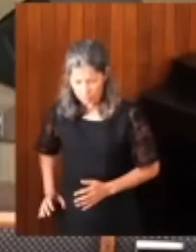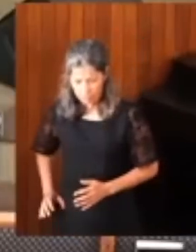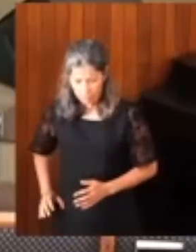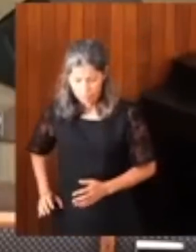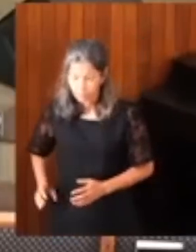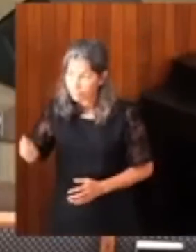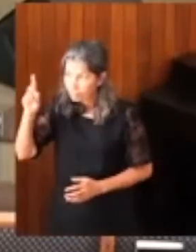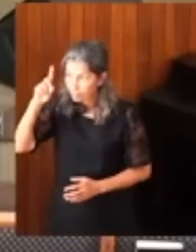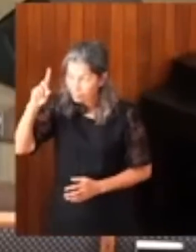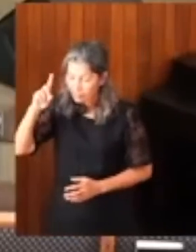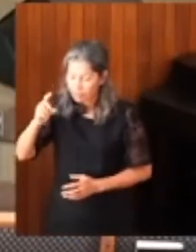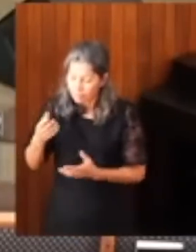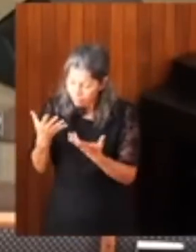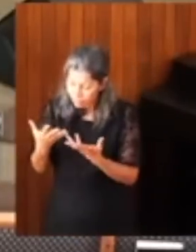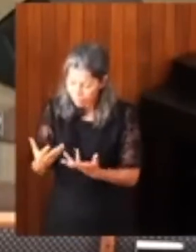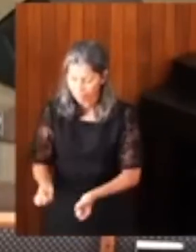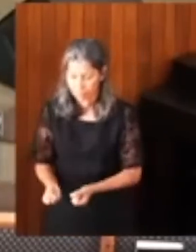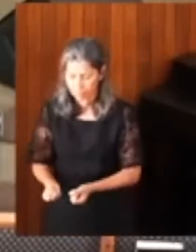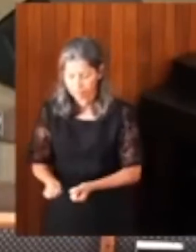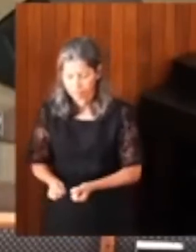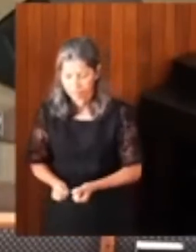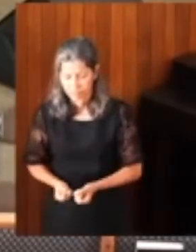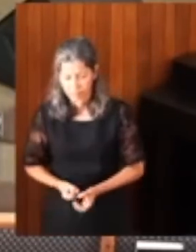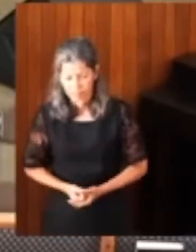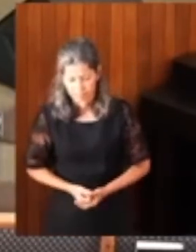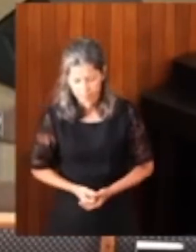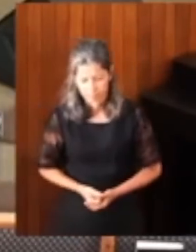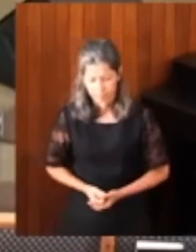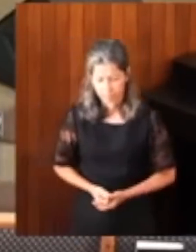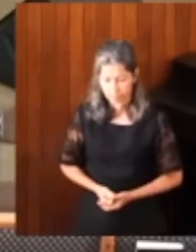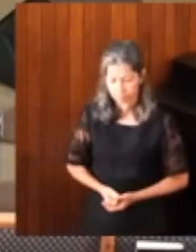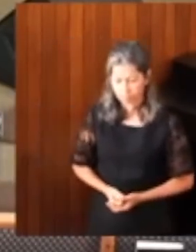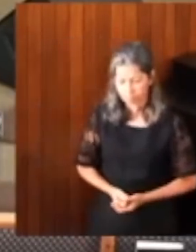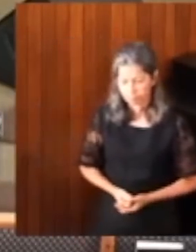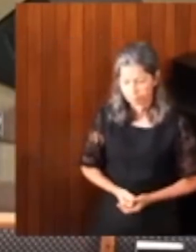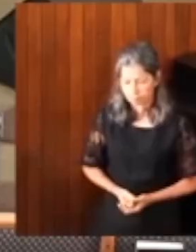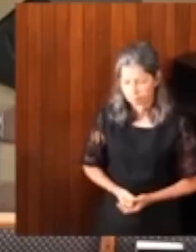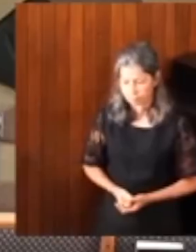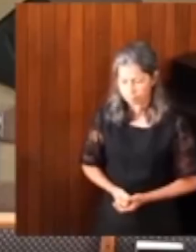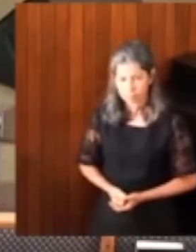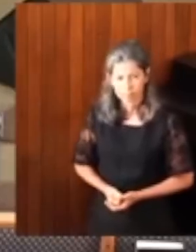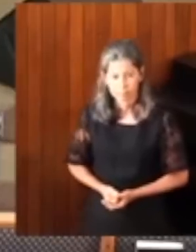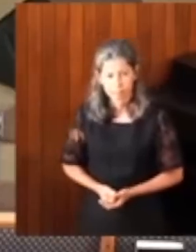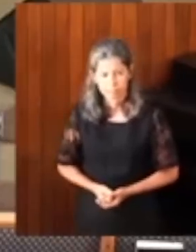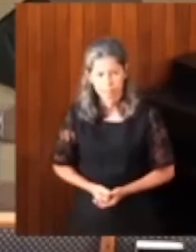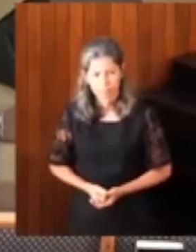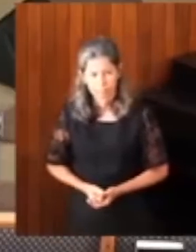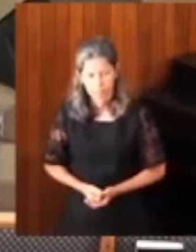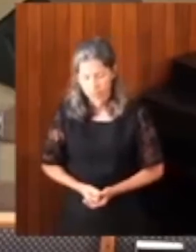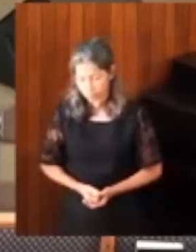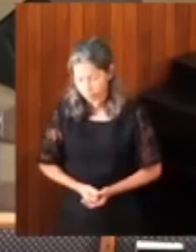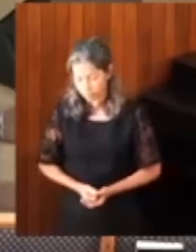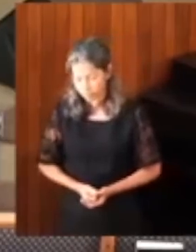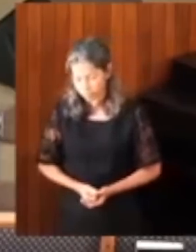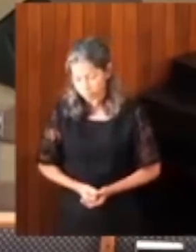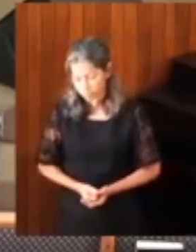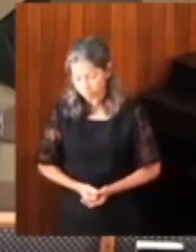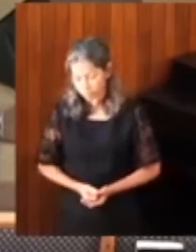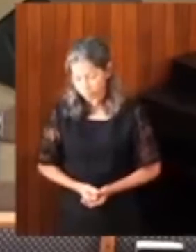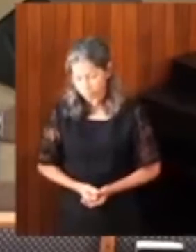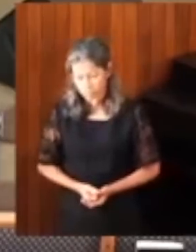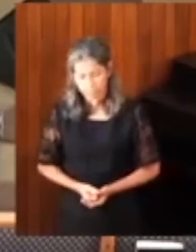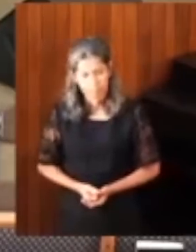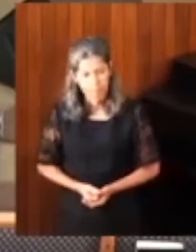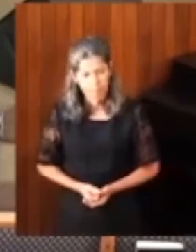né? Libertação desses fardos, ok? Vamos para o próximo, tema 5.